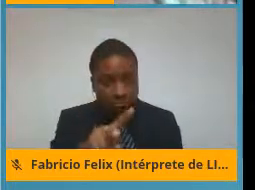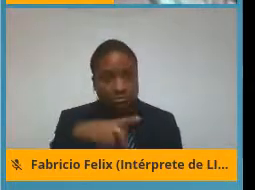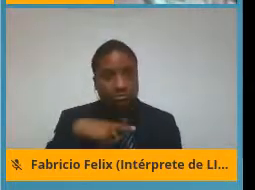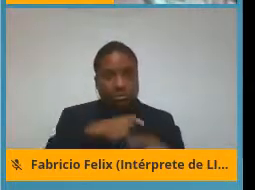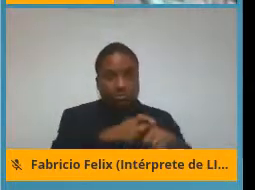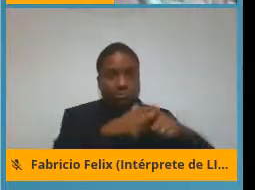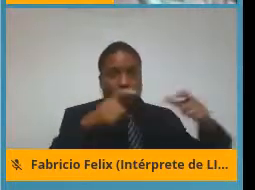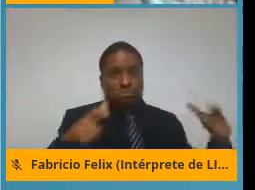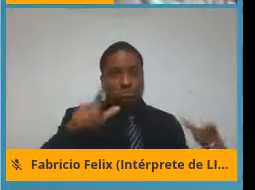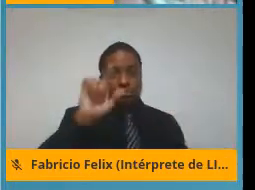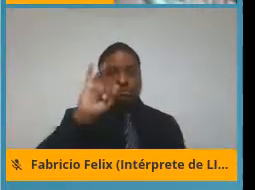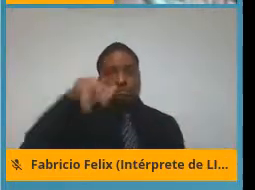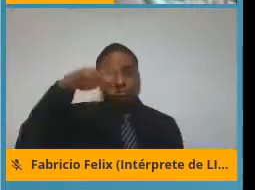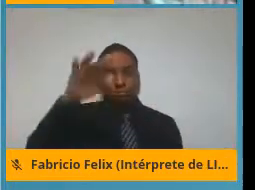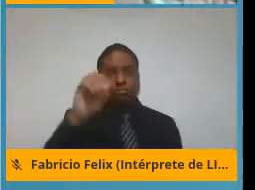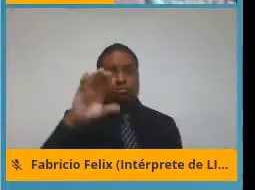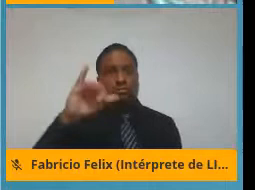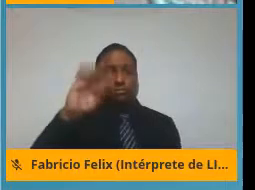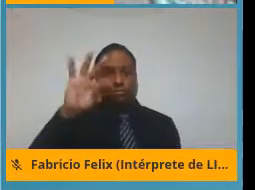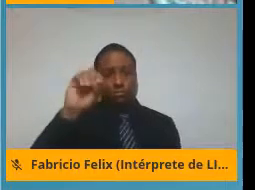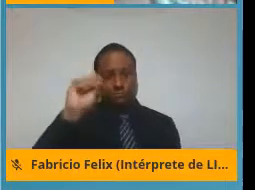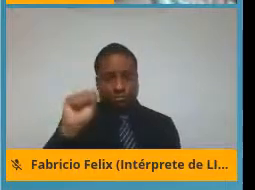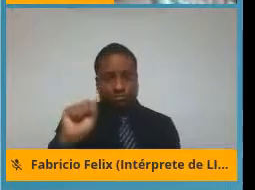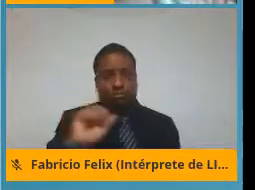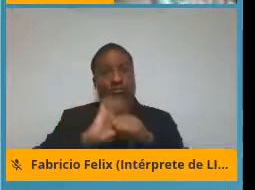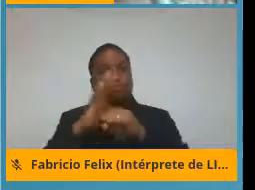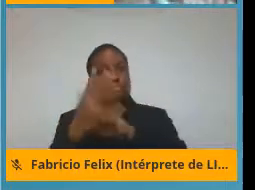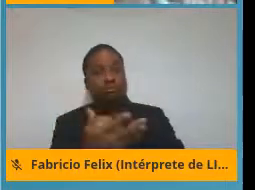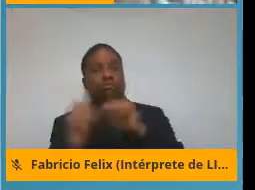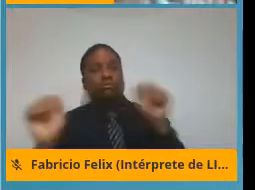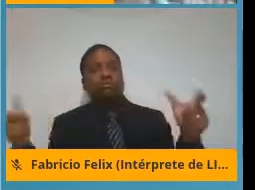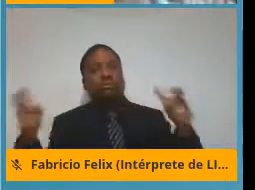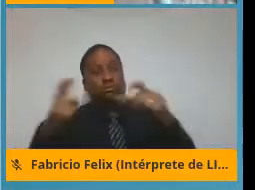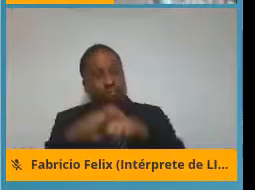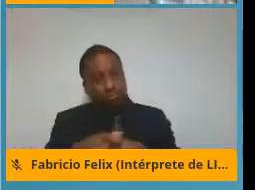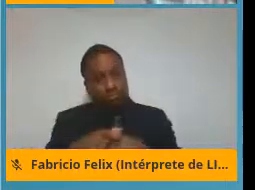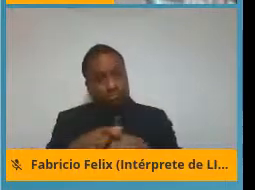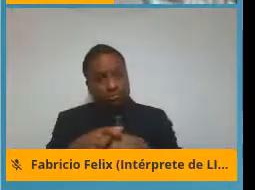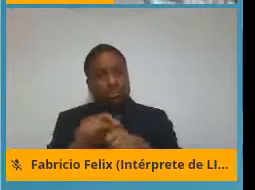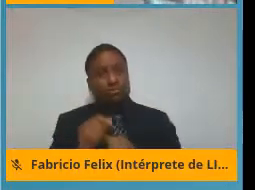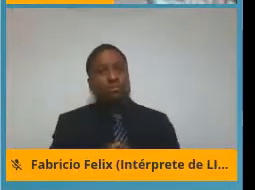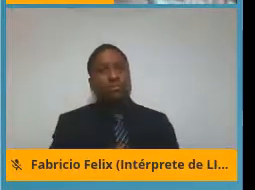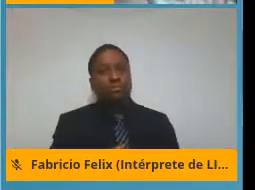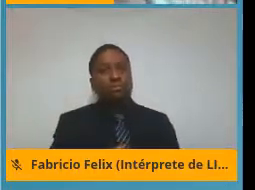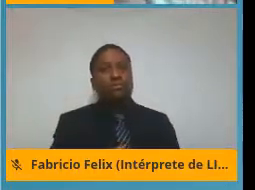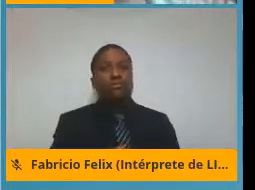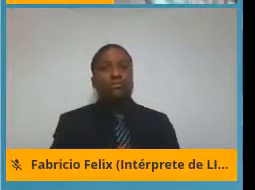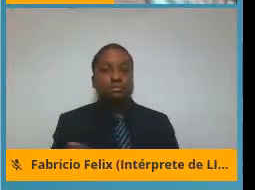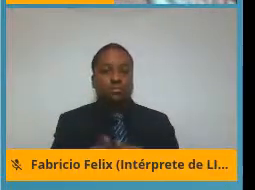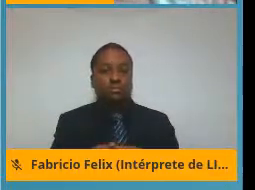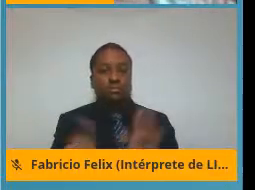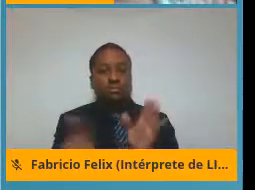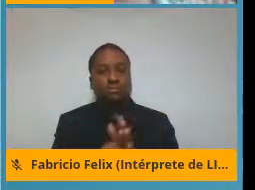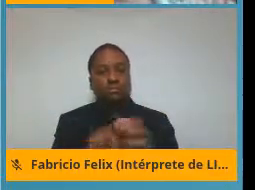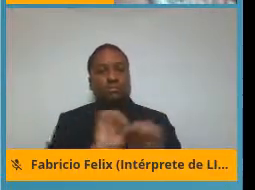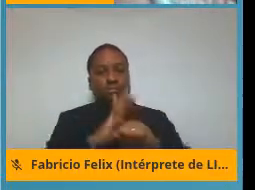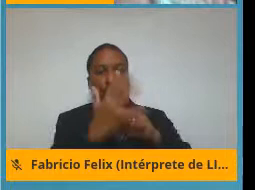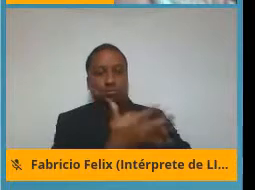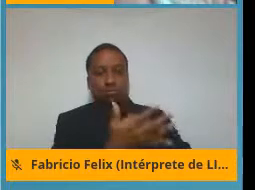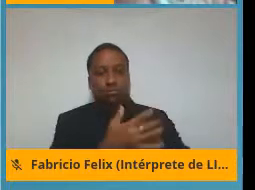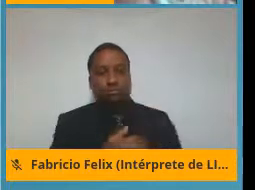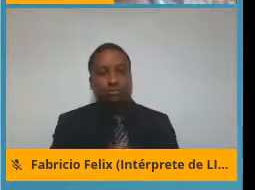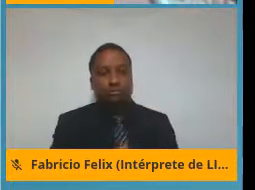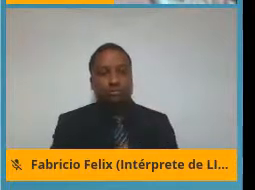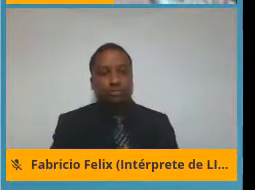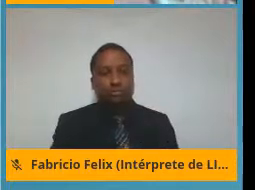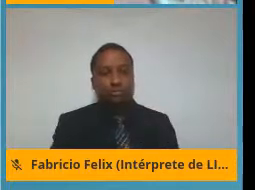linfócitos. Geralmente, no COVID, a gente tem uma diminuição dos linfócitos, é o que chama atenção também para o COVID. Aumenta as provas inflamatórias todas, tem